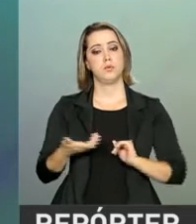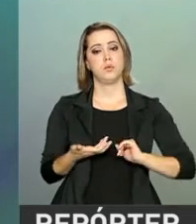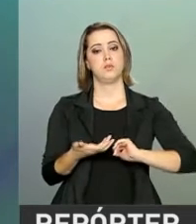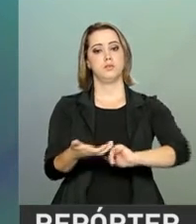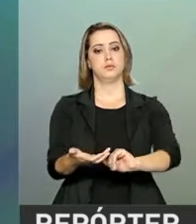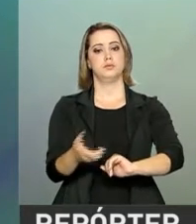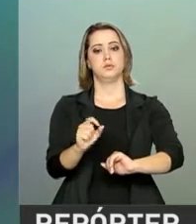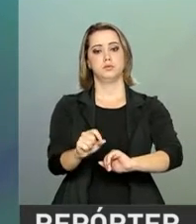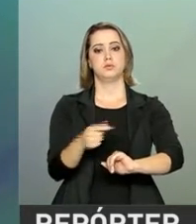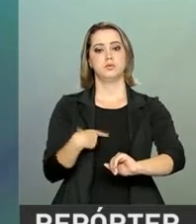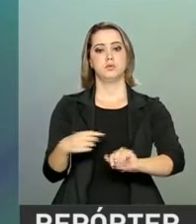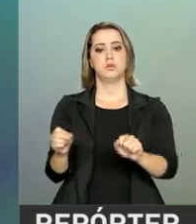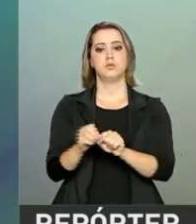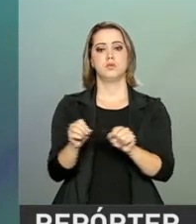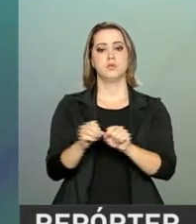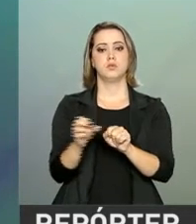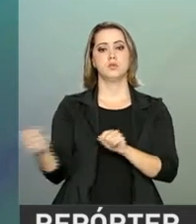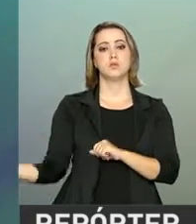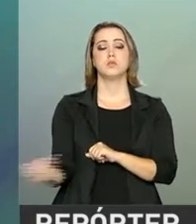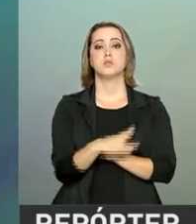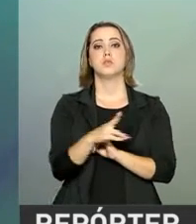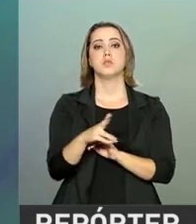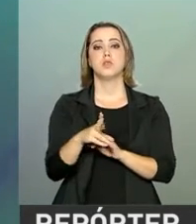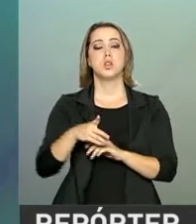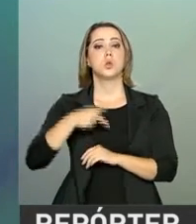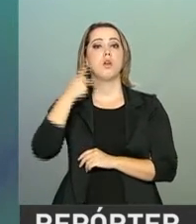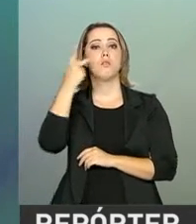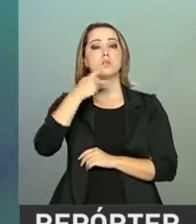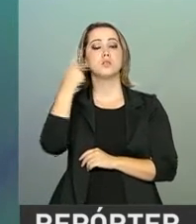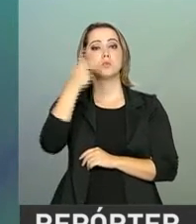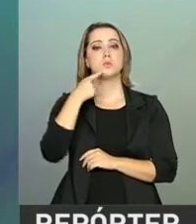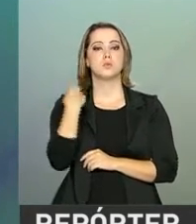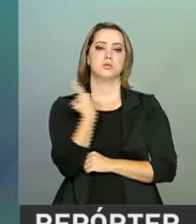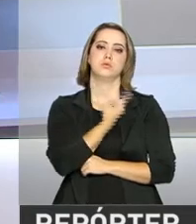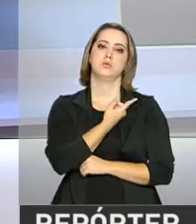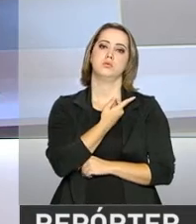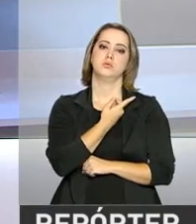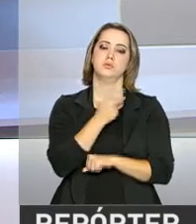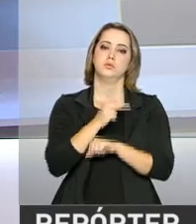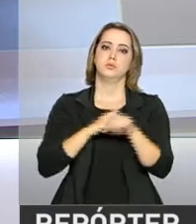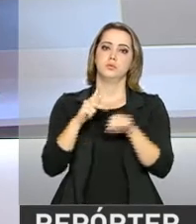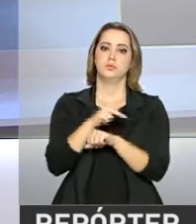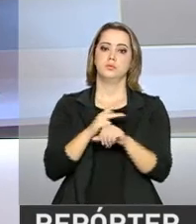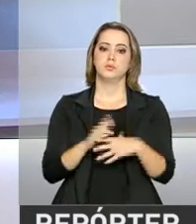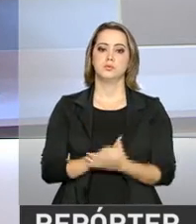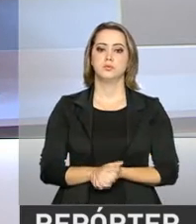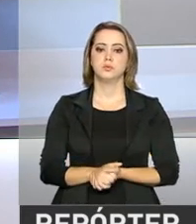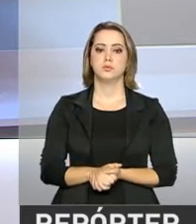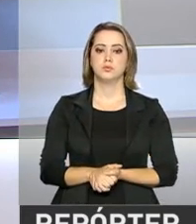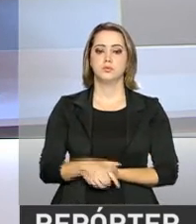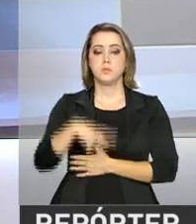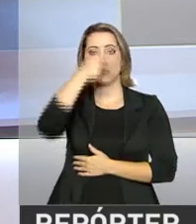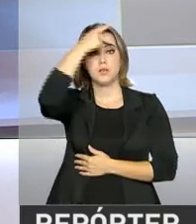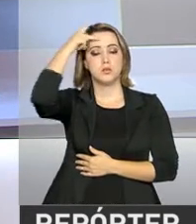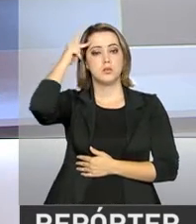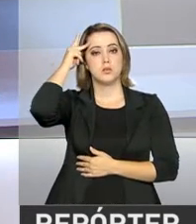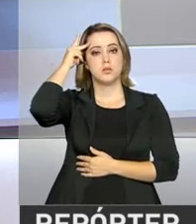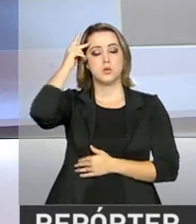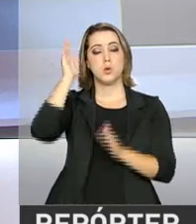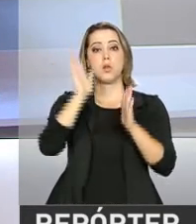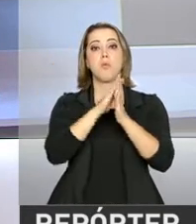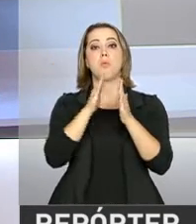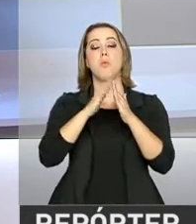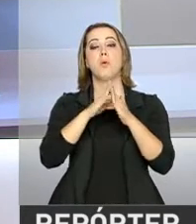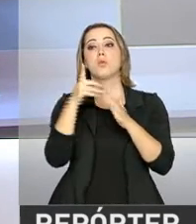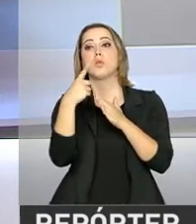nacional a fazer uma reformulação política no nosso país a quem mora fora do brasil não pode